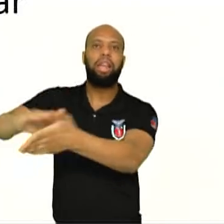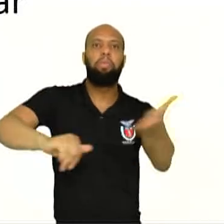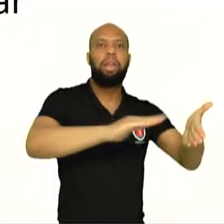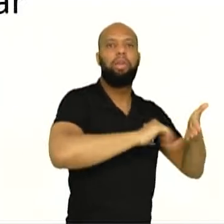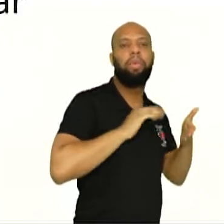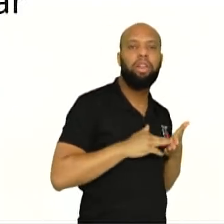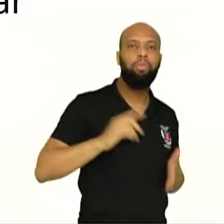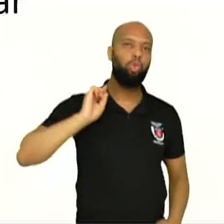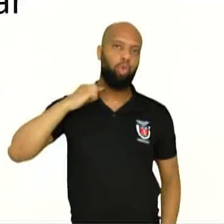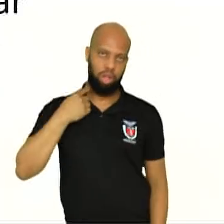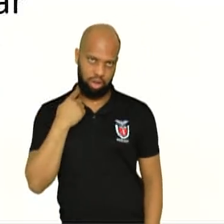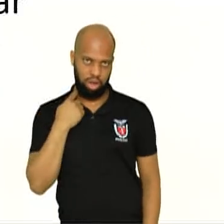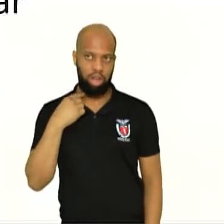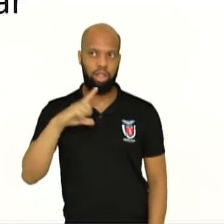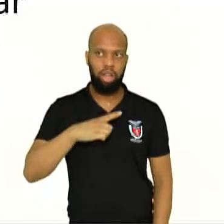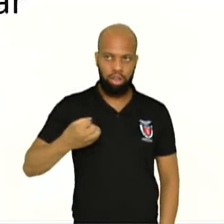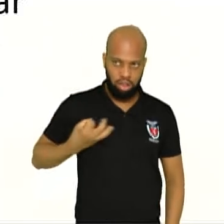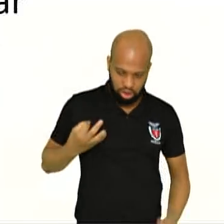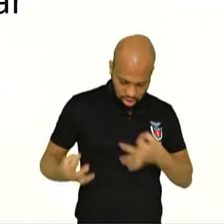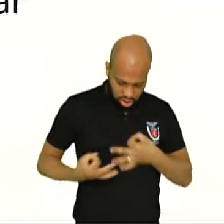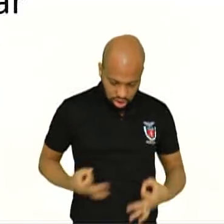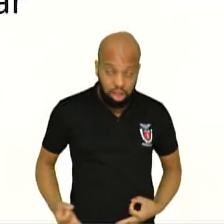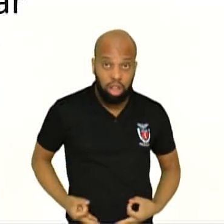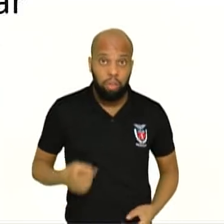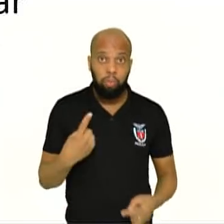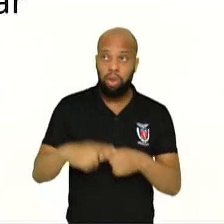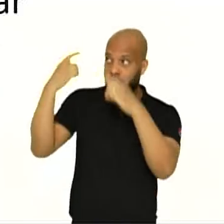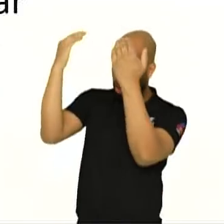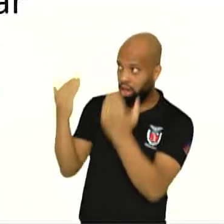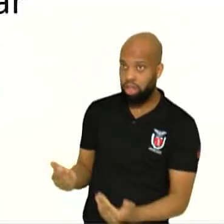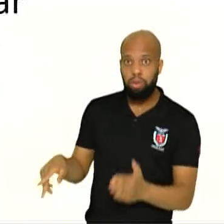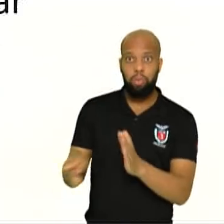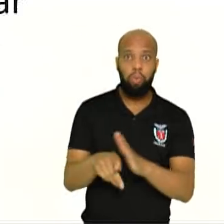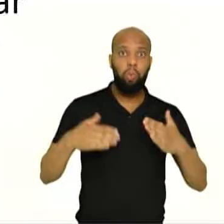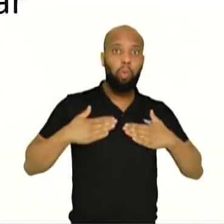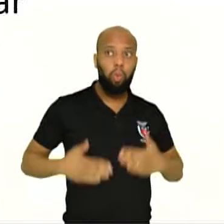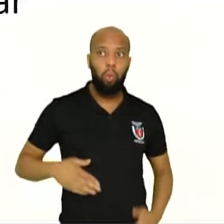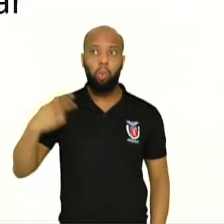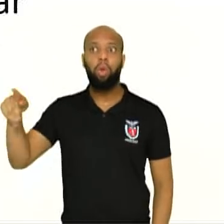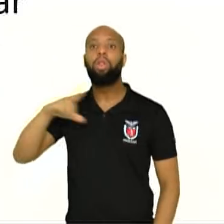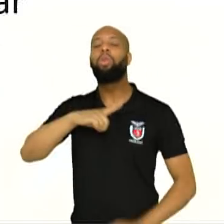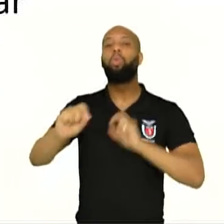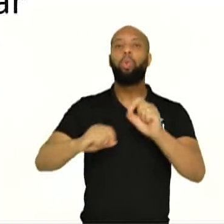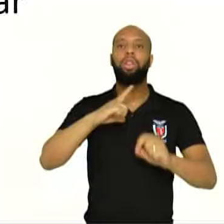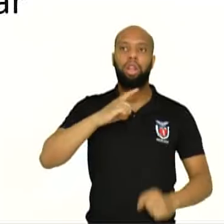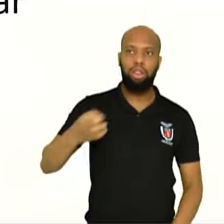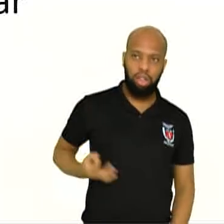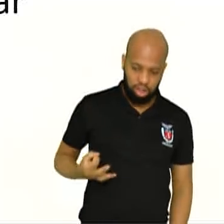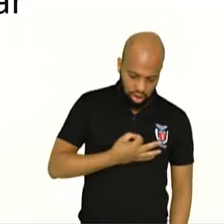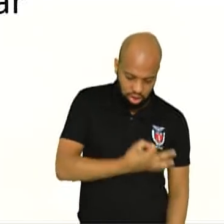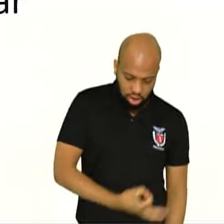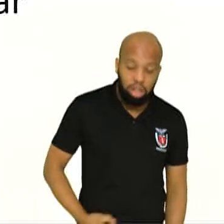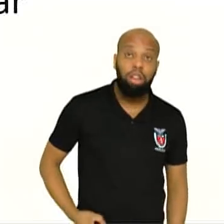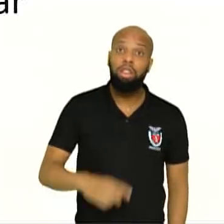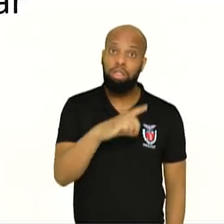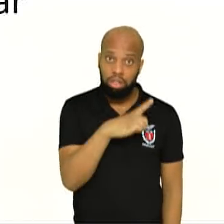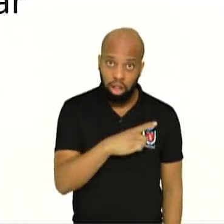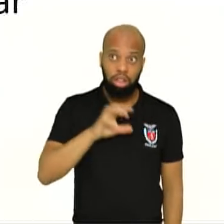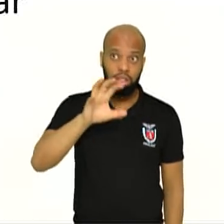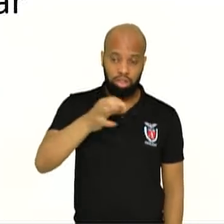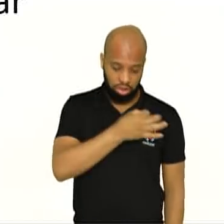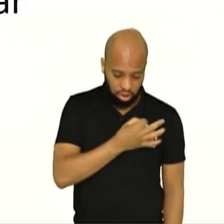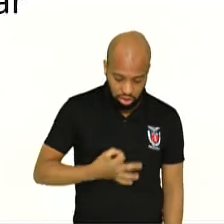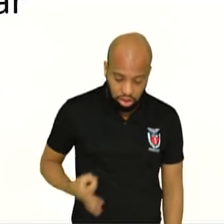que eles têm poros? Então, se a gente analisar o corpo da esponja, ela tem uns buraquinhos. E esses